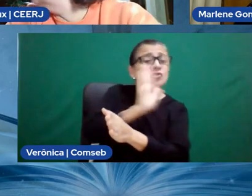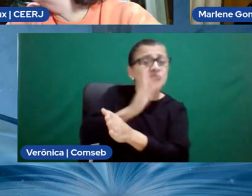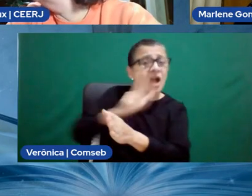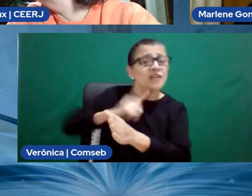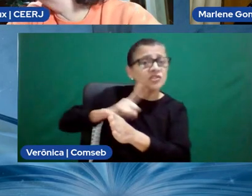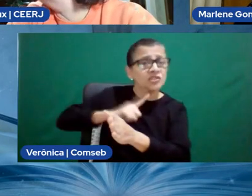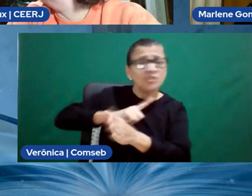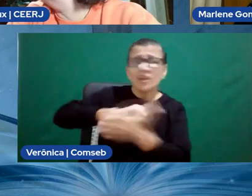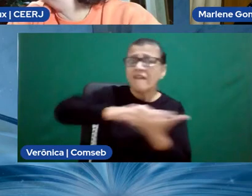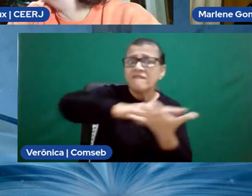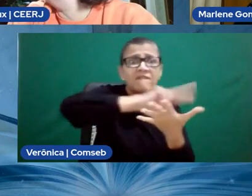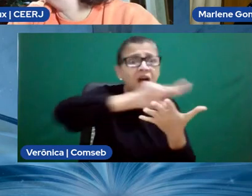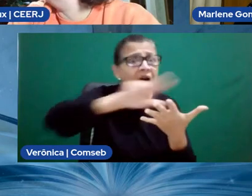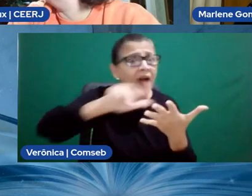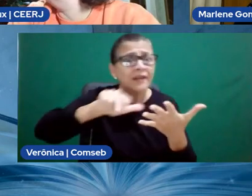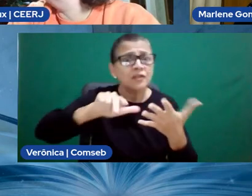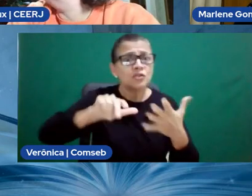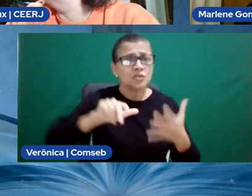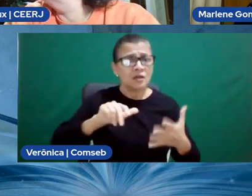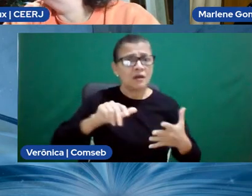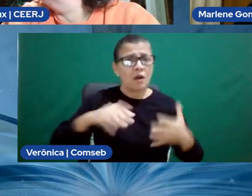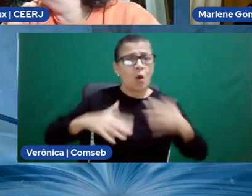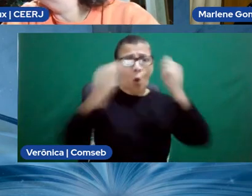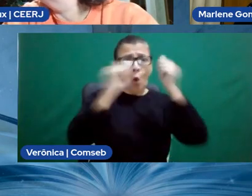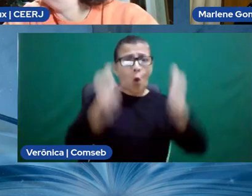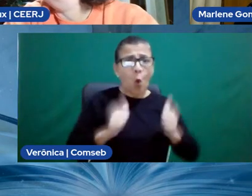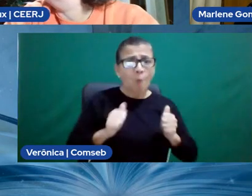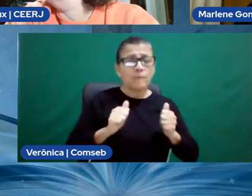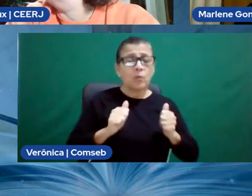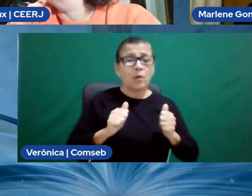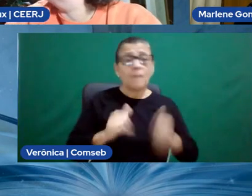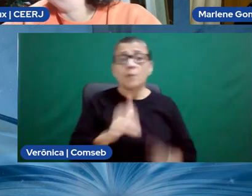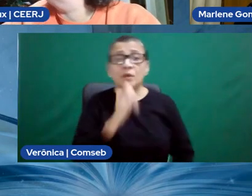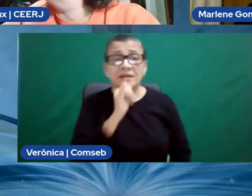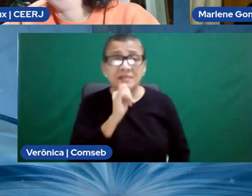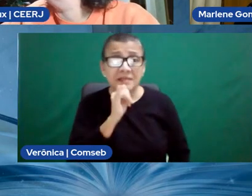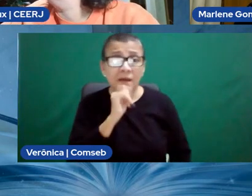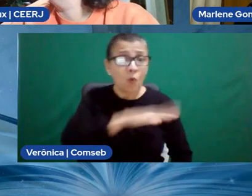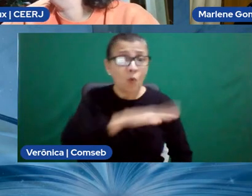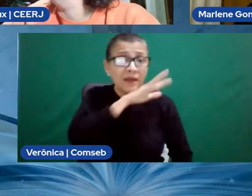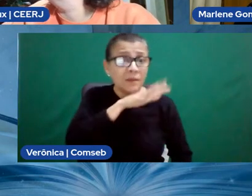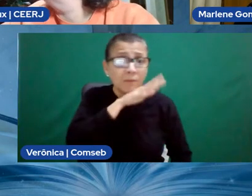fixados. O chimpanzé fixou-se antes de nós.